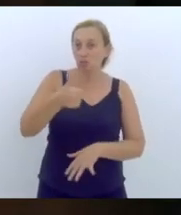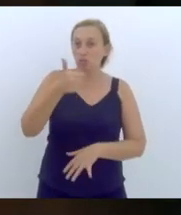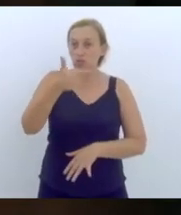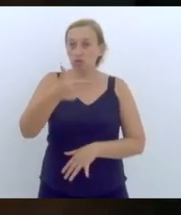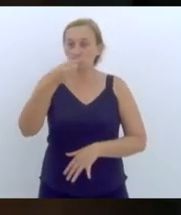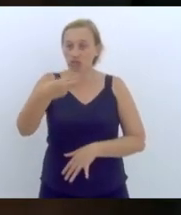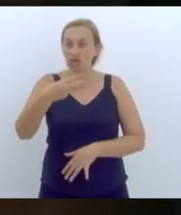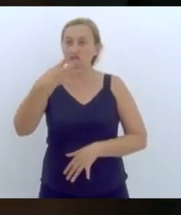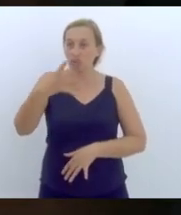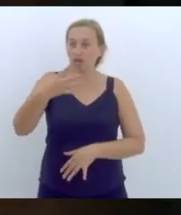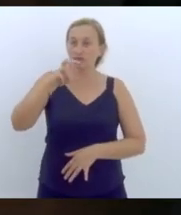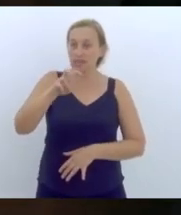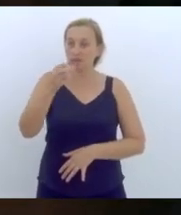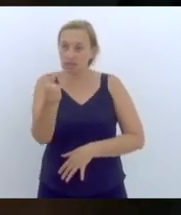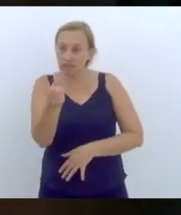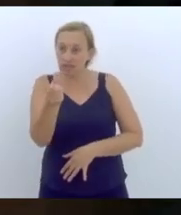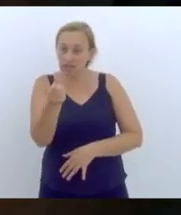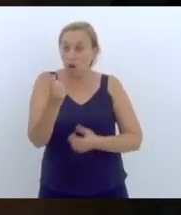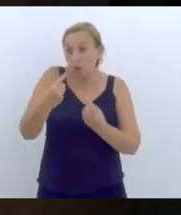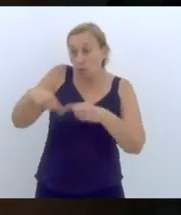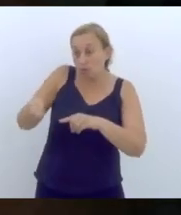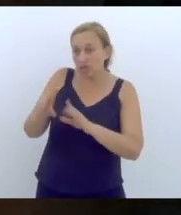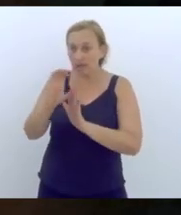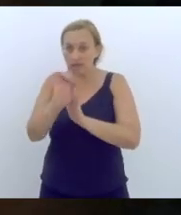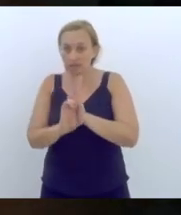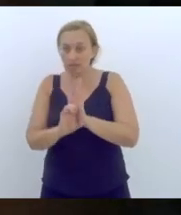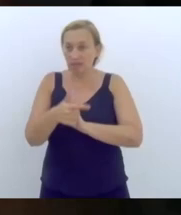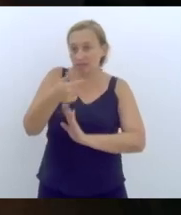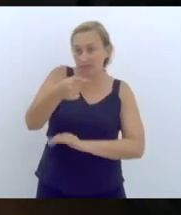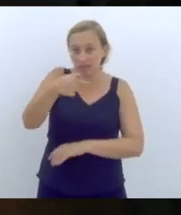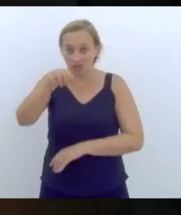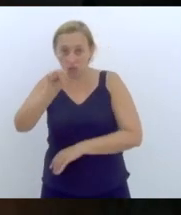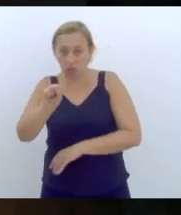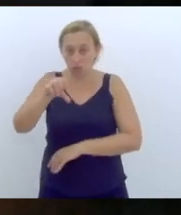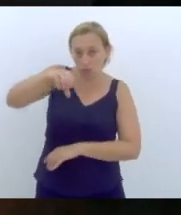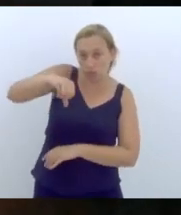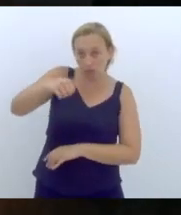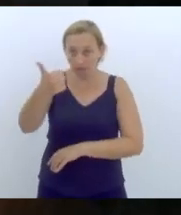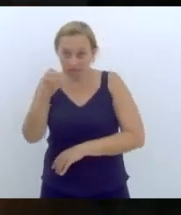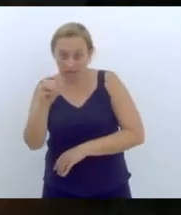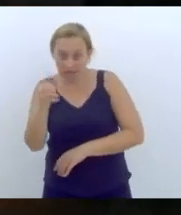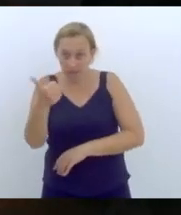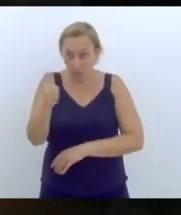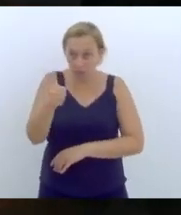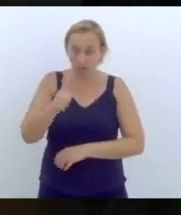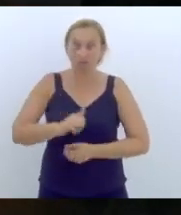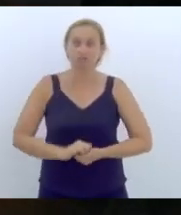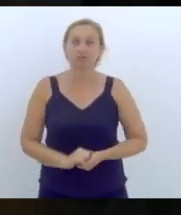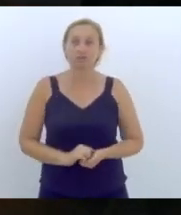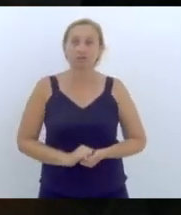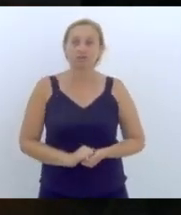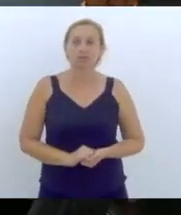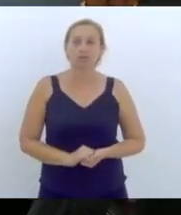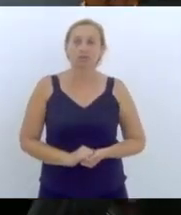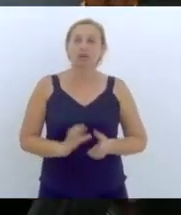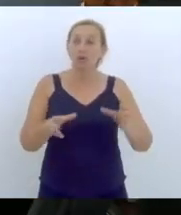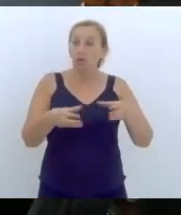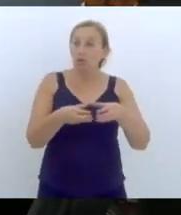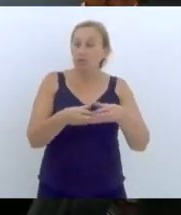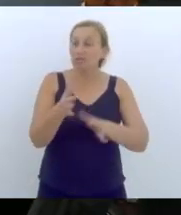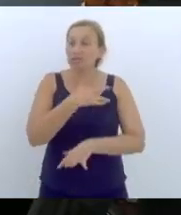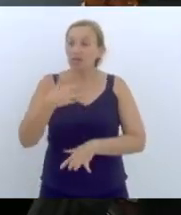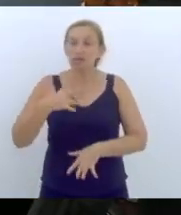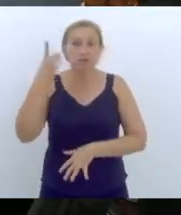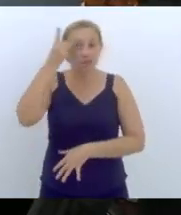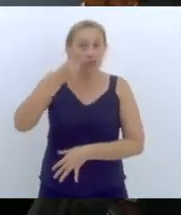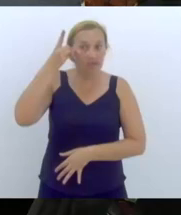4, 5 e 6 e contrário às emendas 7, 8, 9, 10 e 11. Pela Comissão de Saúde,